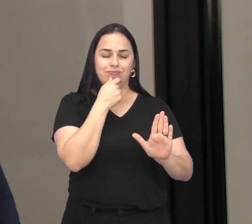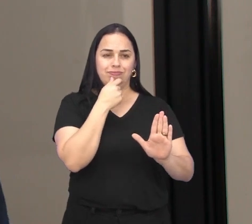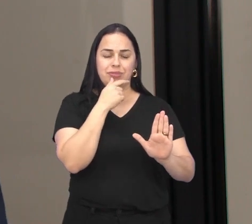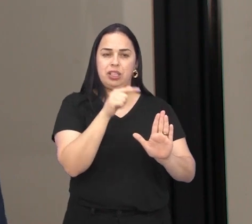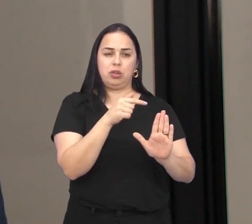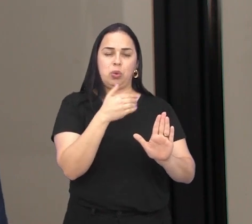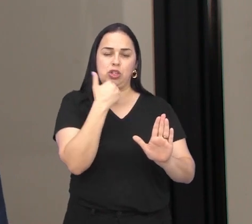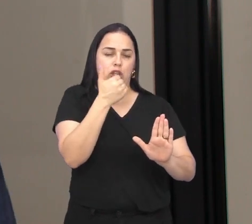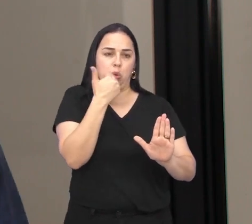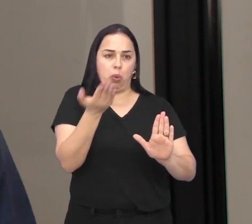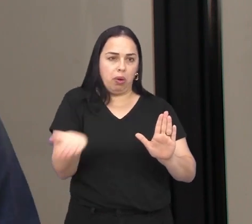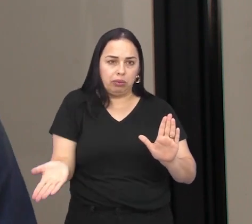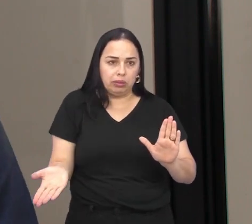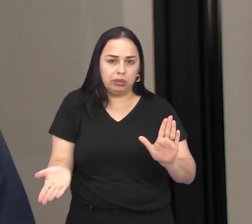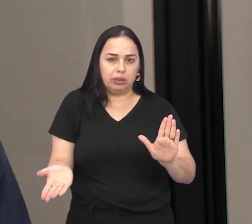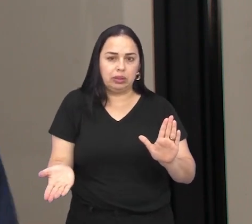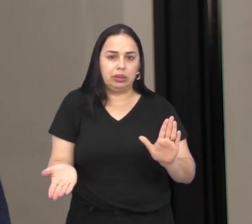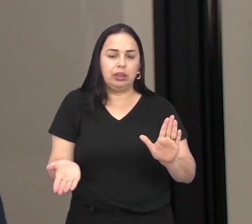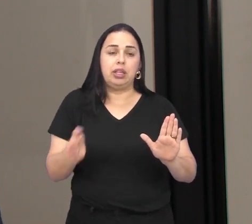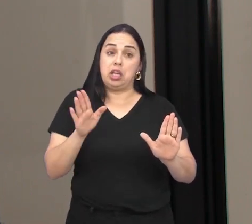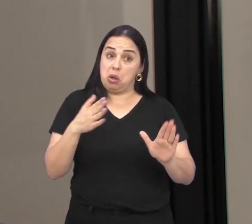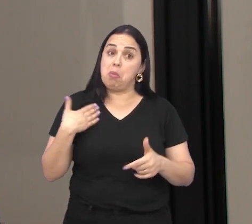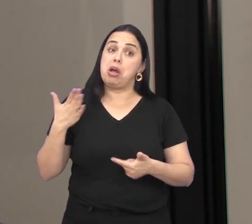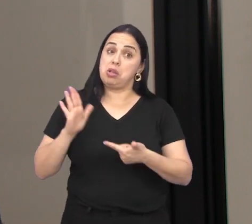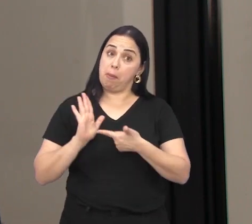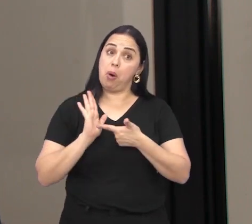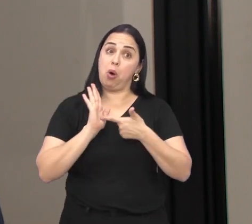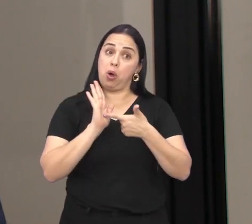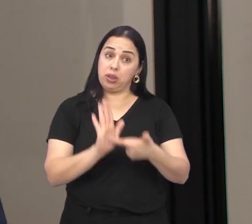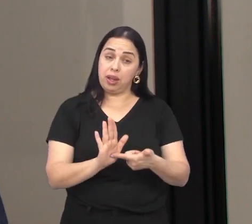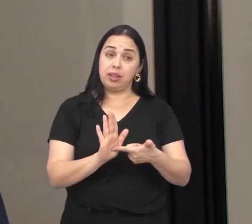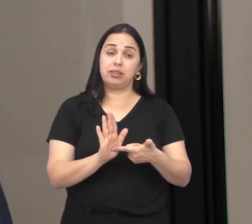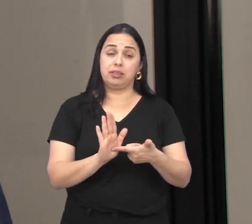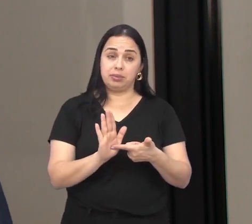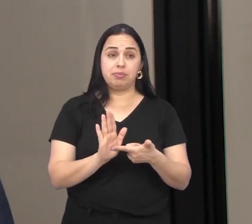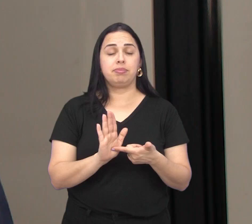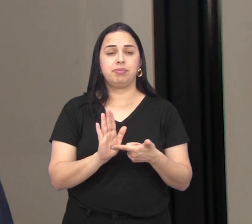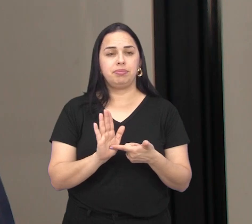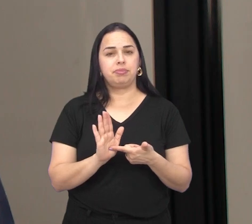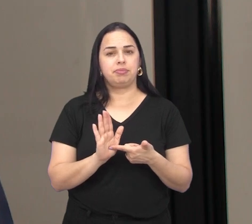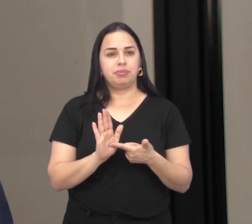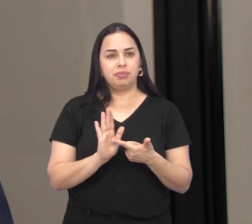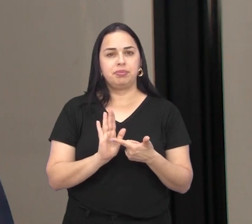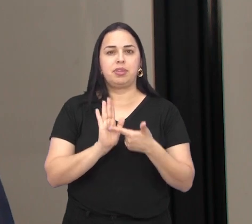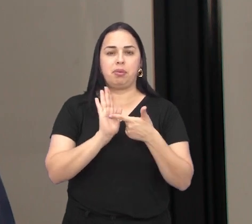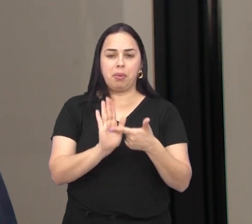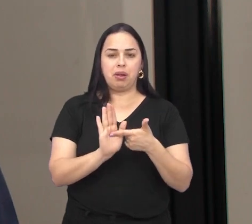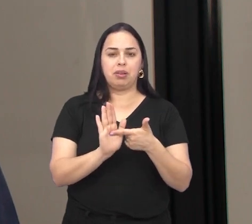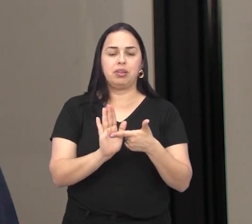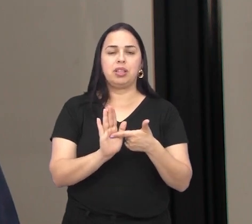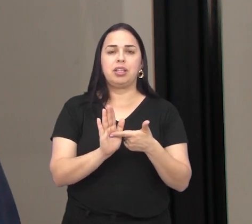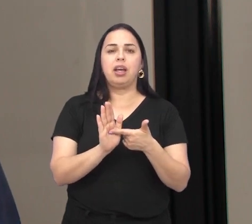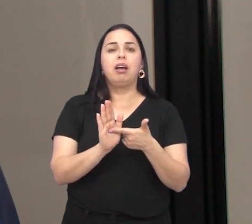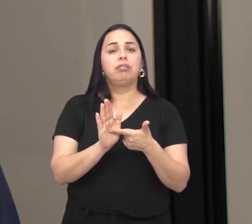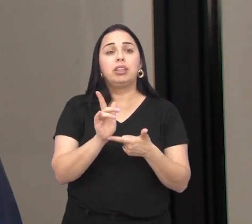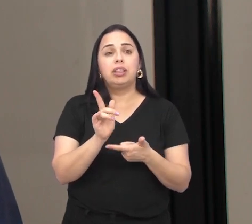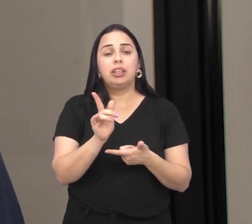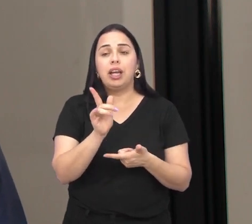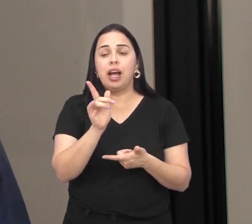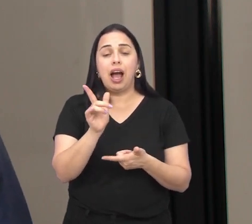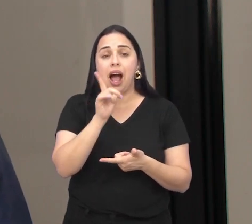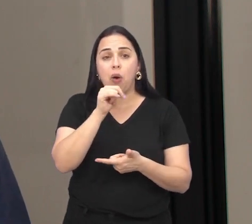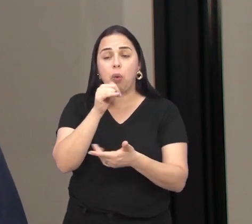não chegava a lugar nenhum. Portanto, eu apontei o alto índice de